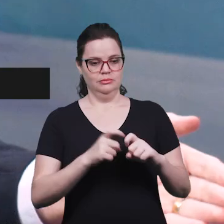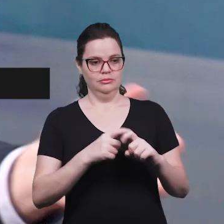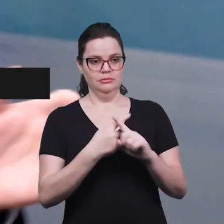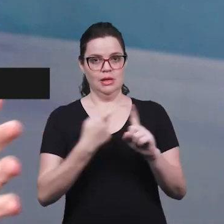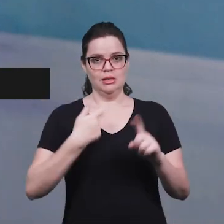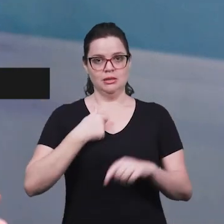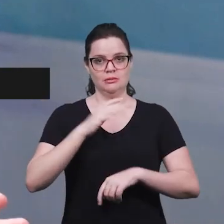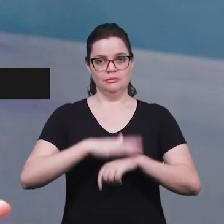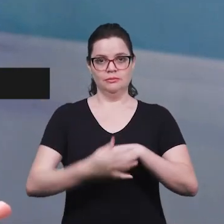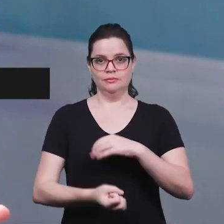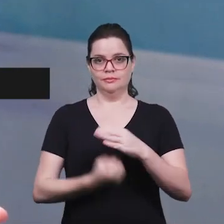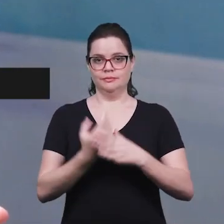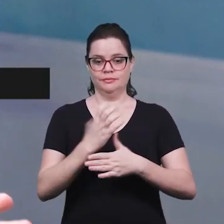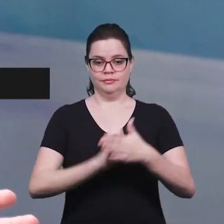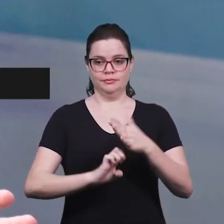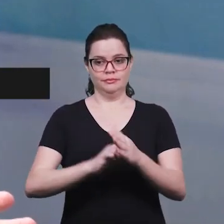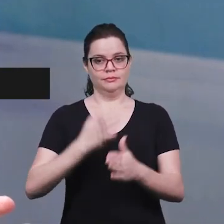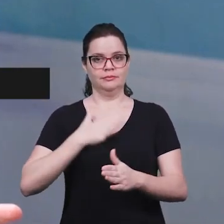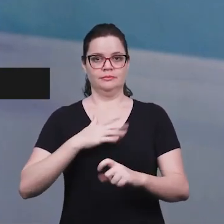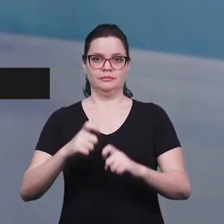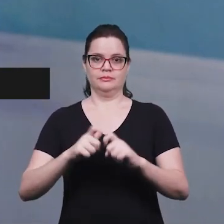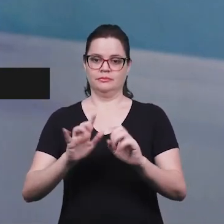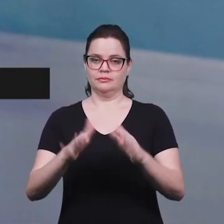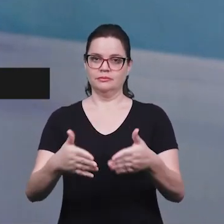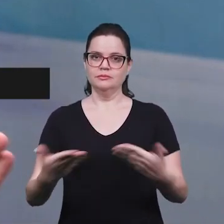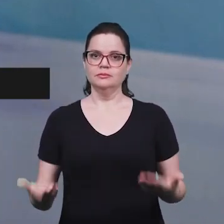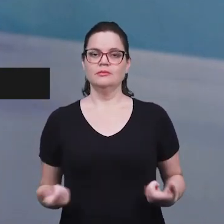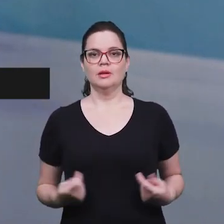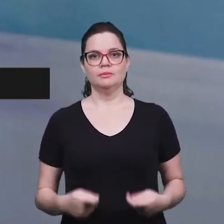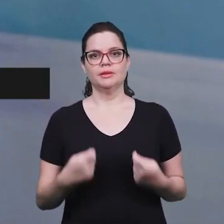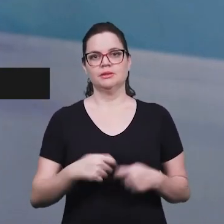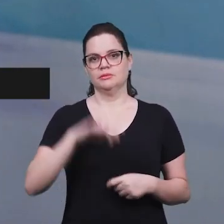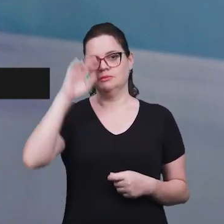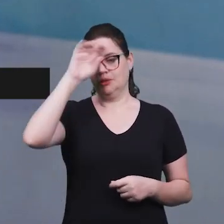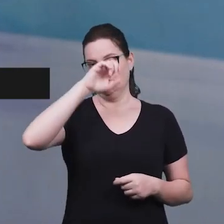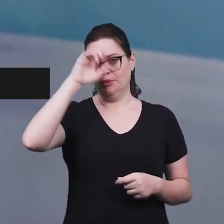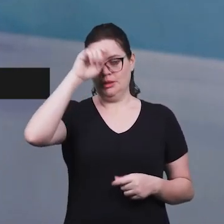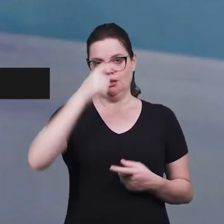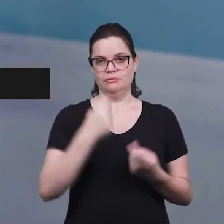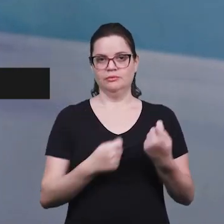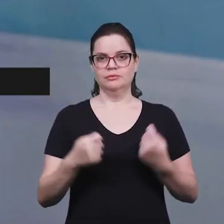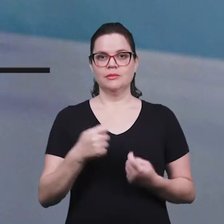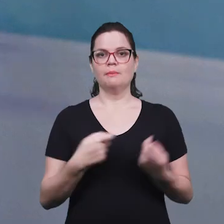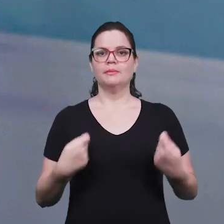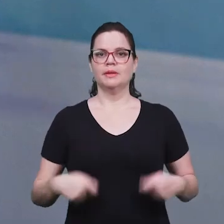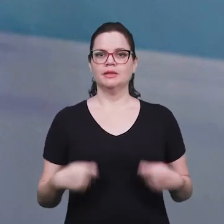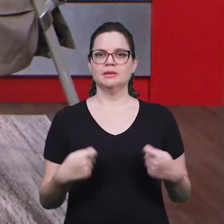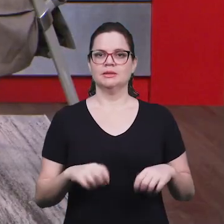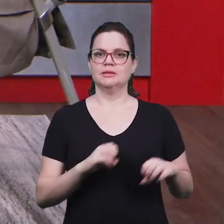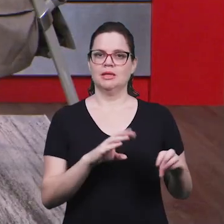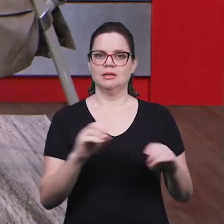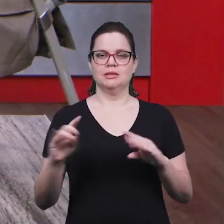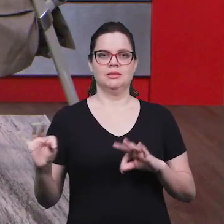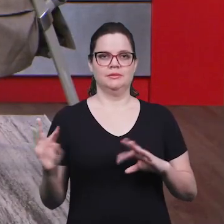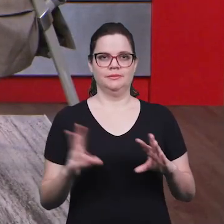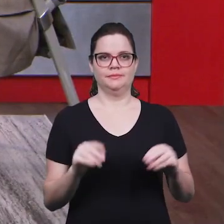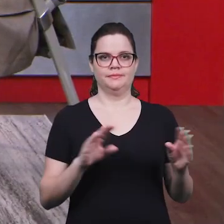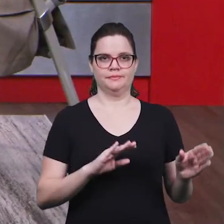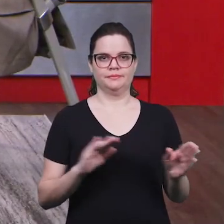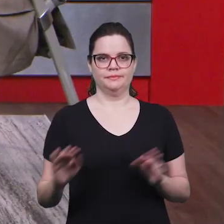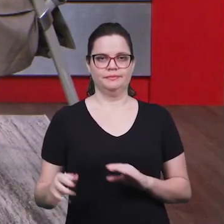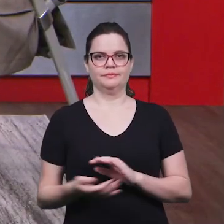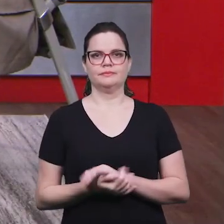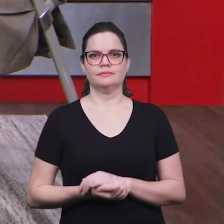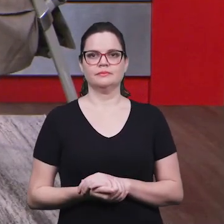clínica. Então, a educação financeira, ela precisa estar presente em todos os lugares. Isso mesmo. E é verdade, às vezes